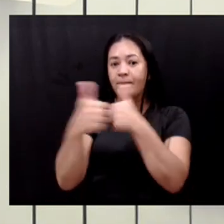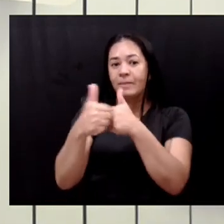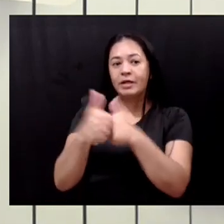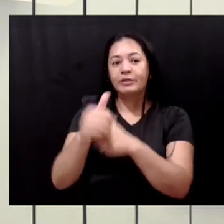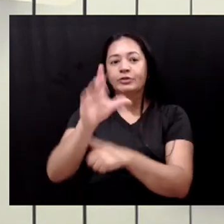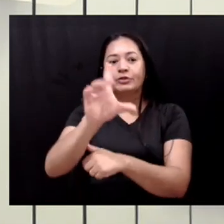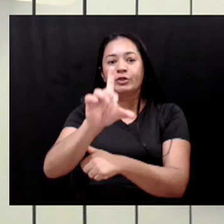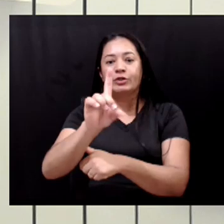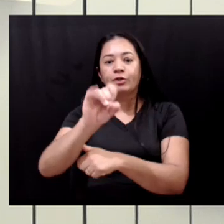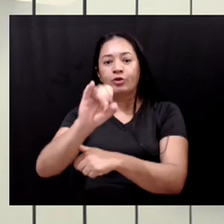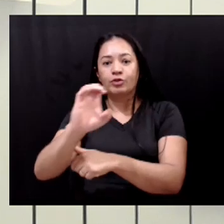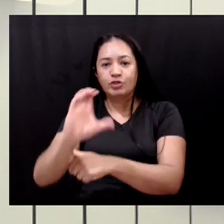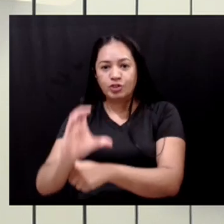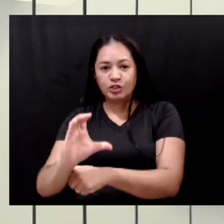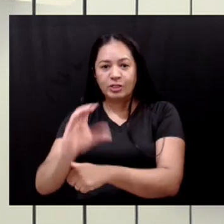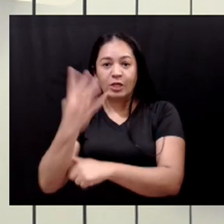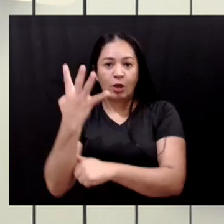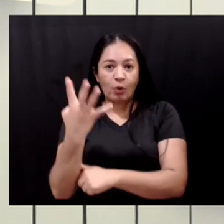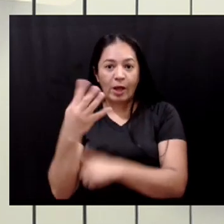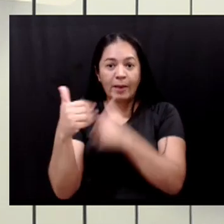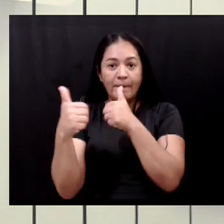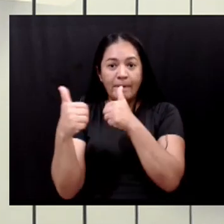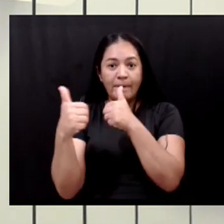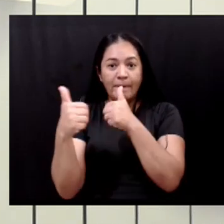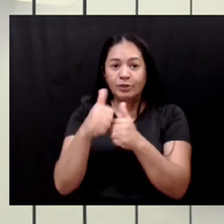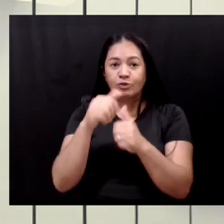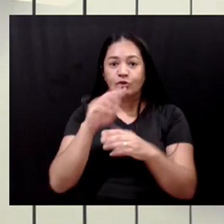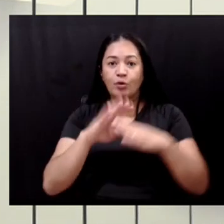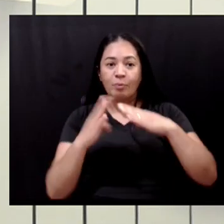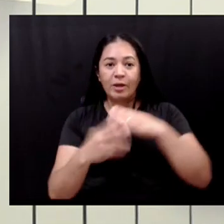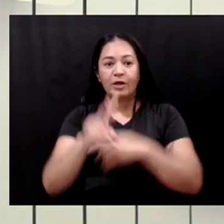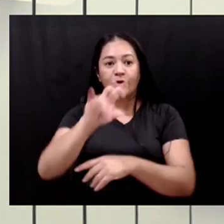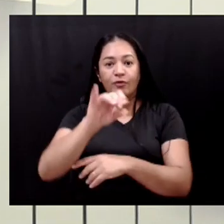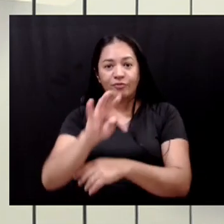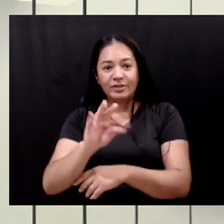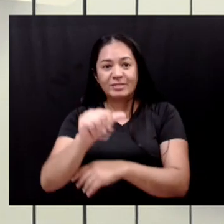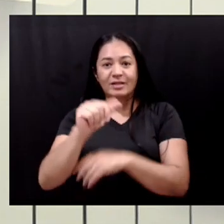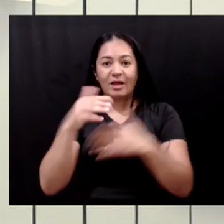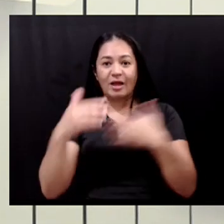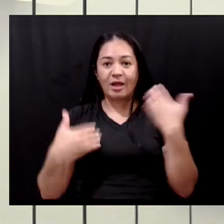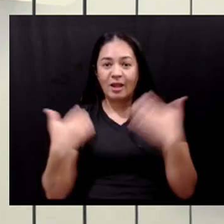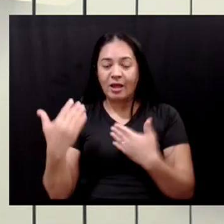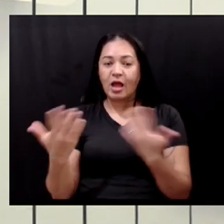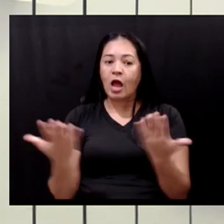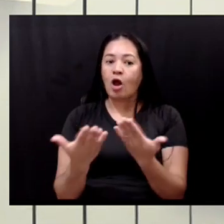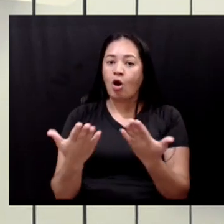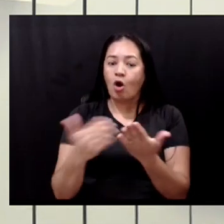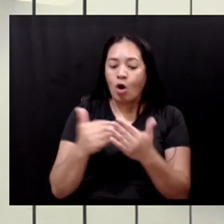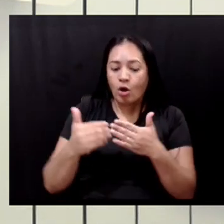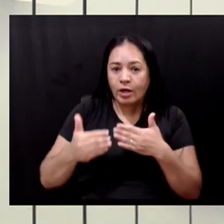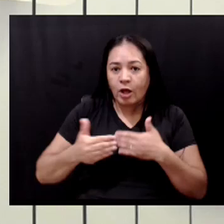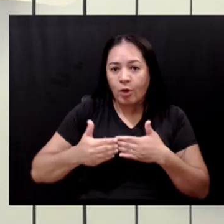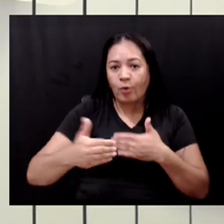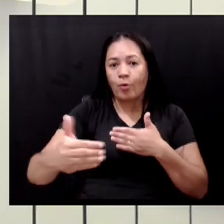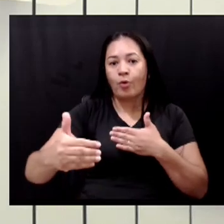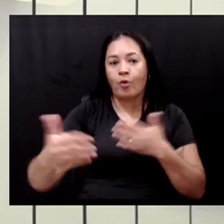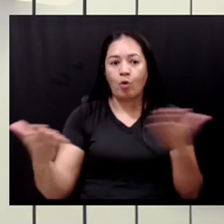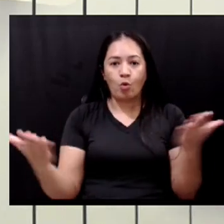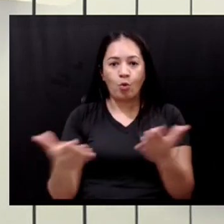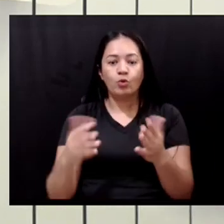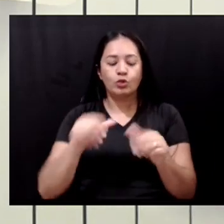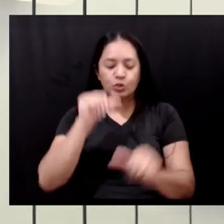Alegre, devem ficar atentos às mudanças a partir de hoje, viu? Porque a INDEC ativou